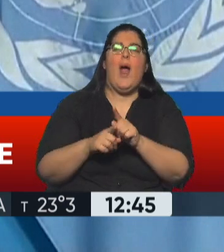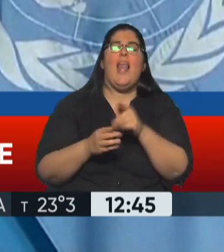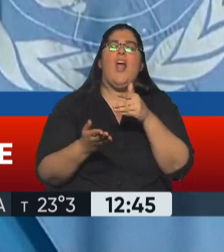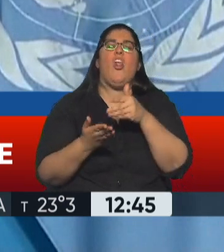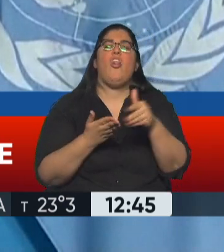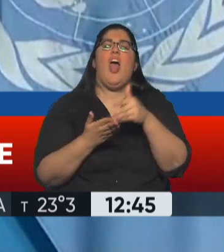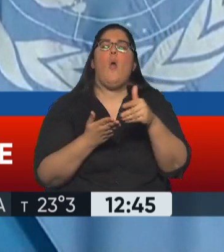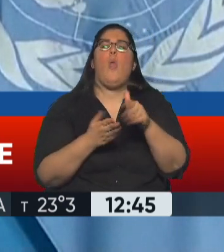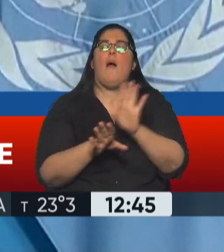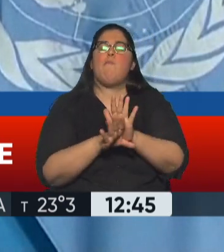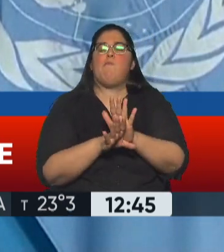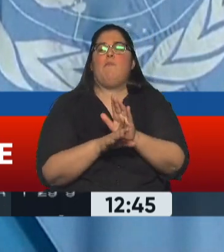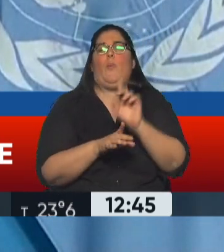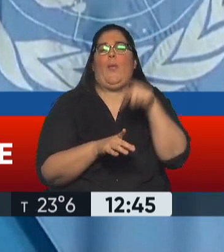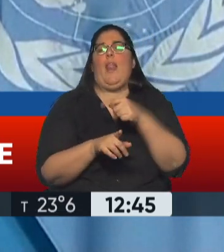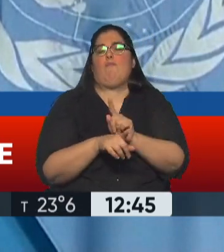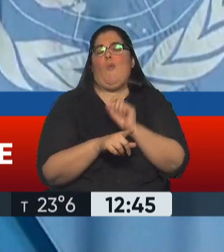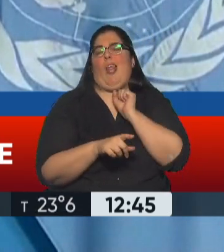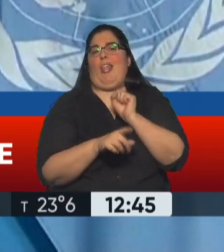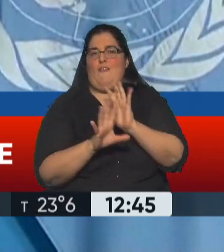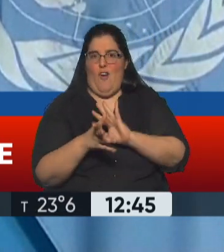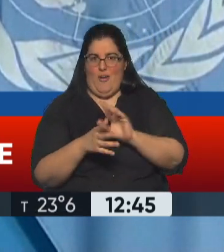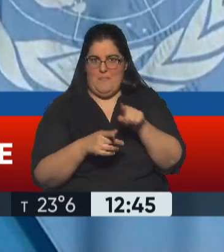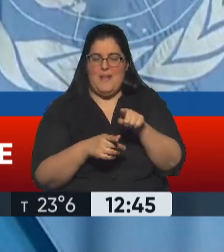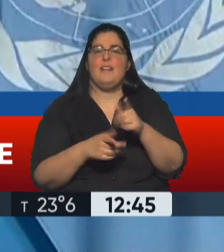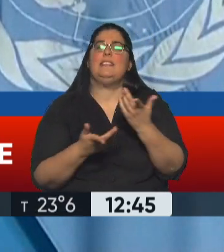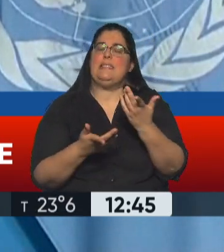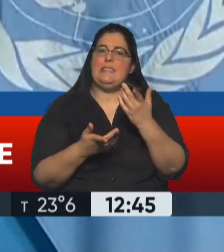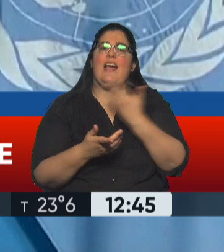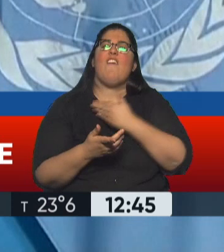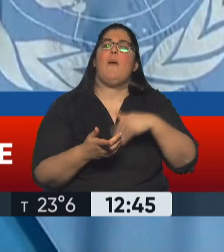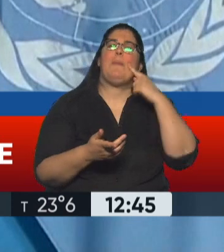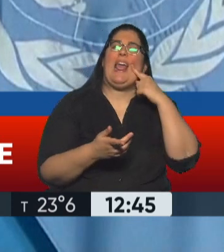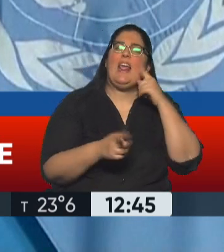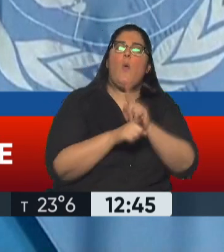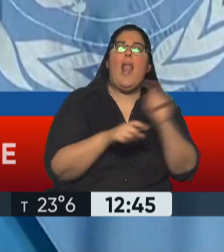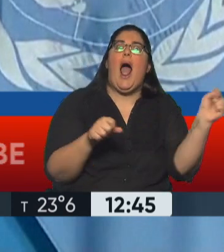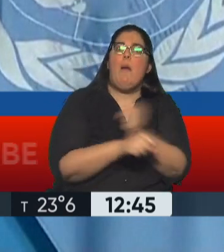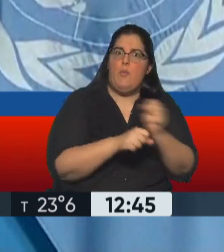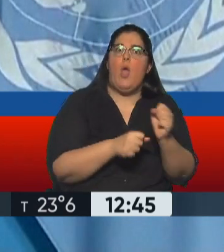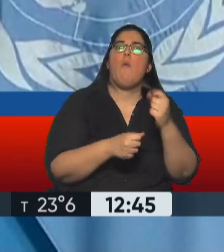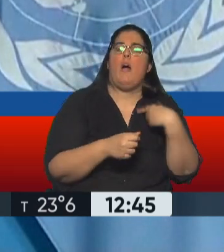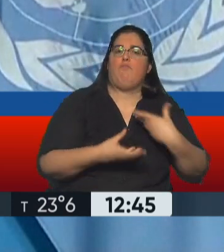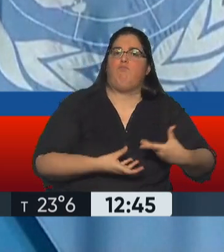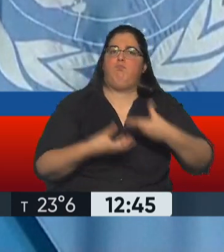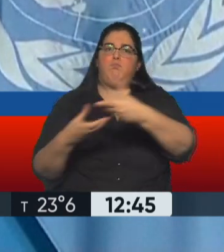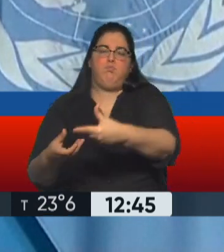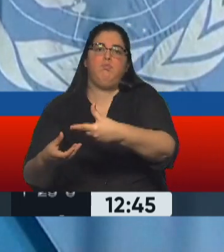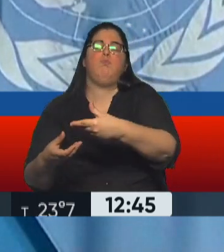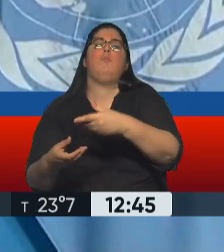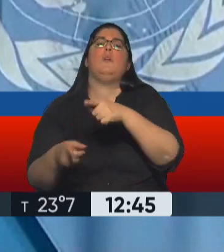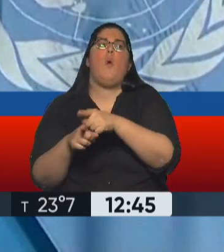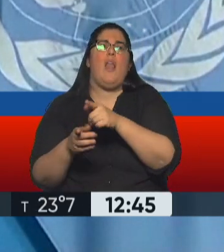mencionar una cifra. Los recursos aprobados por el Fondo Monetario Internacional a la Argentina en esta